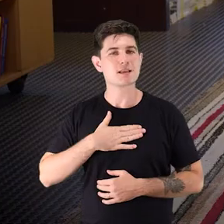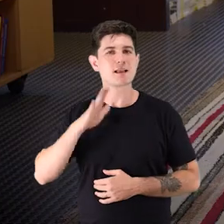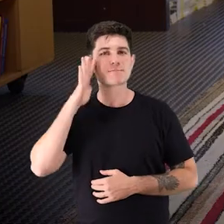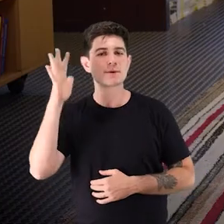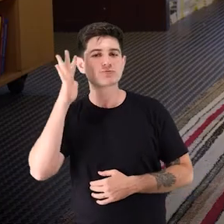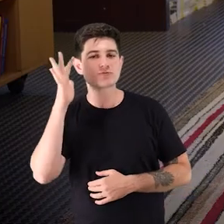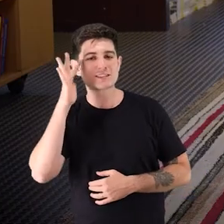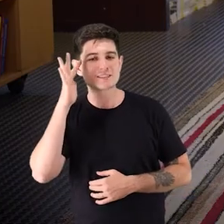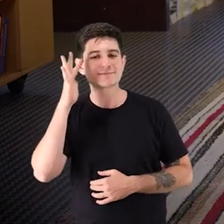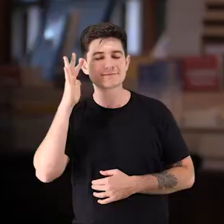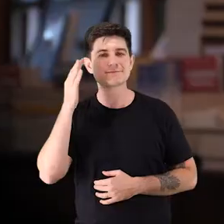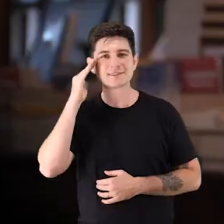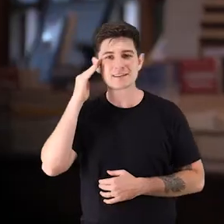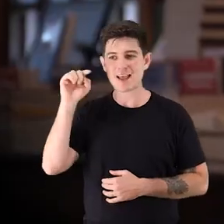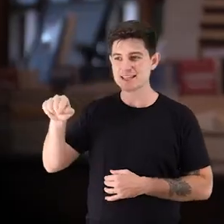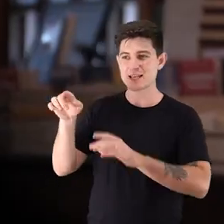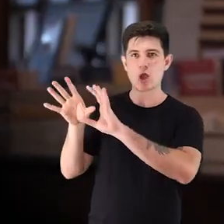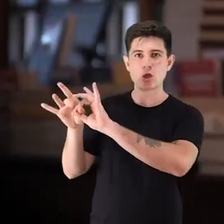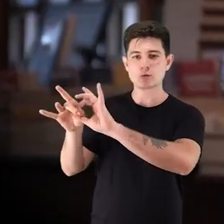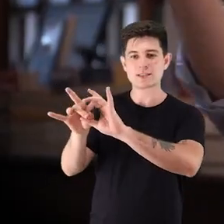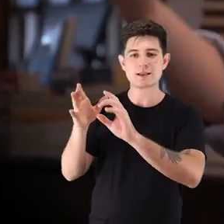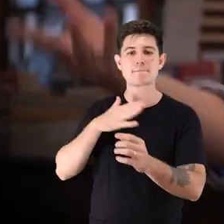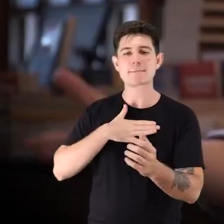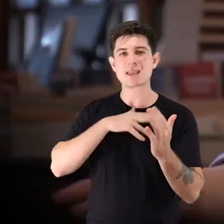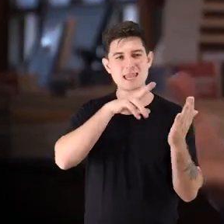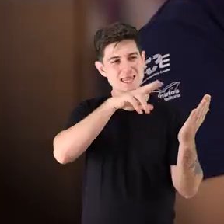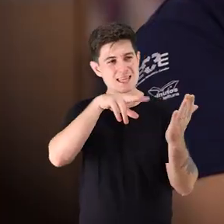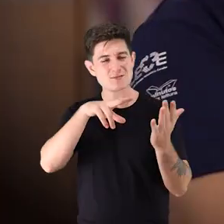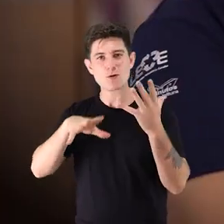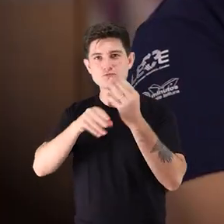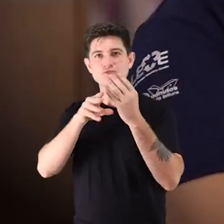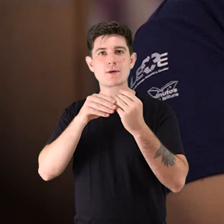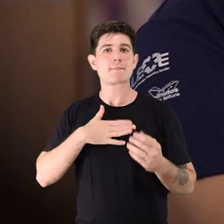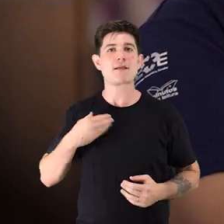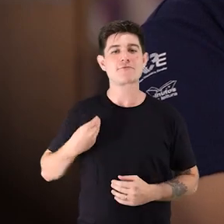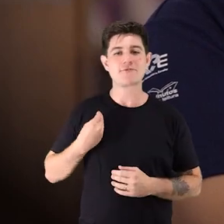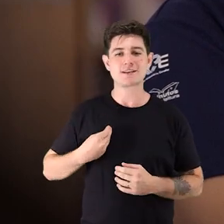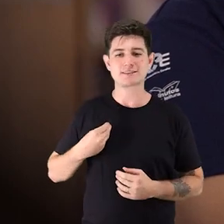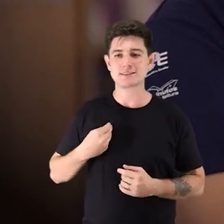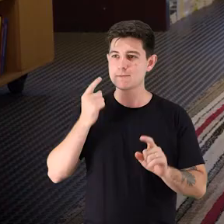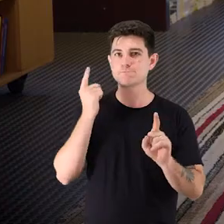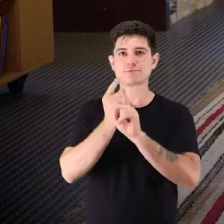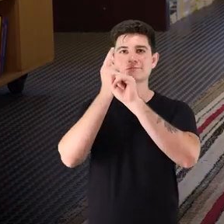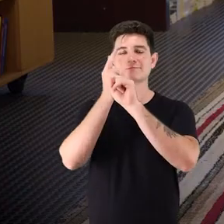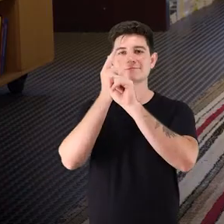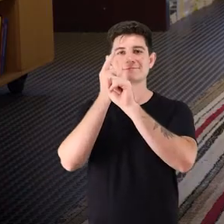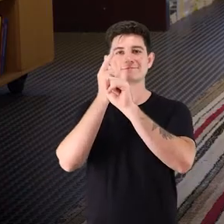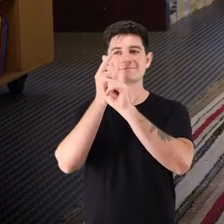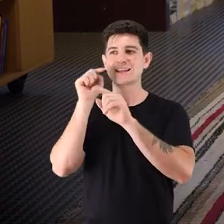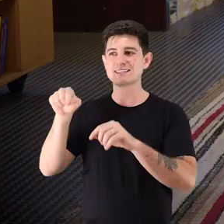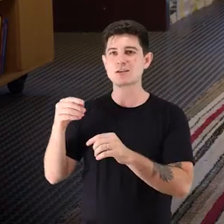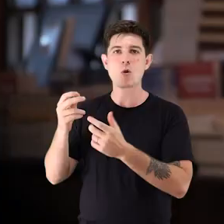a minha imaginação, então da realidade, as minhas leituras, tudo que eu sou se encontra